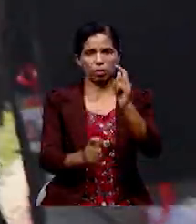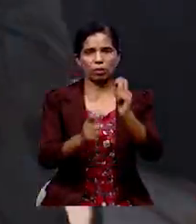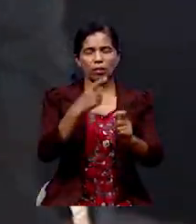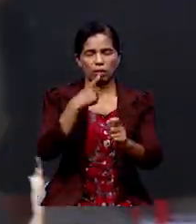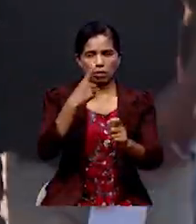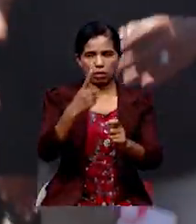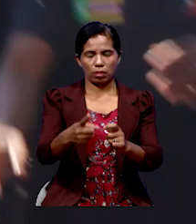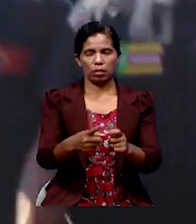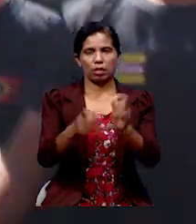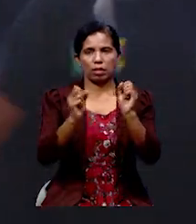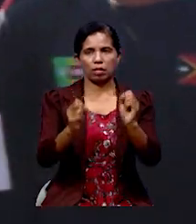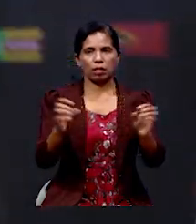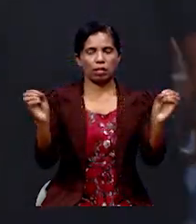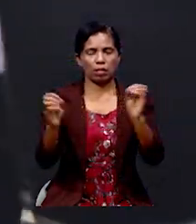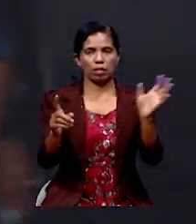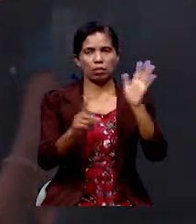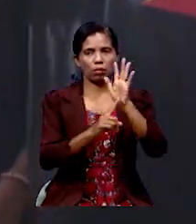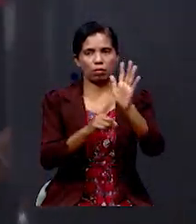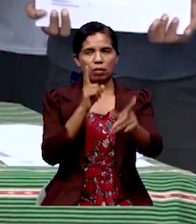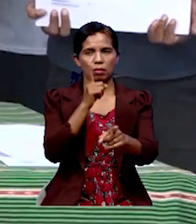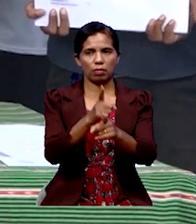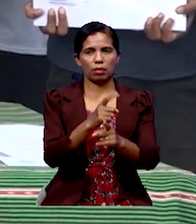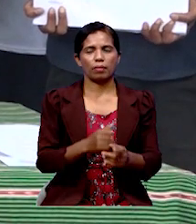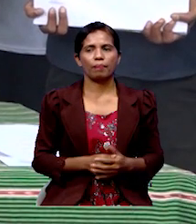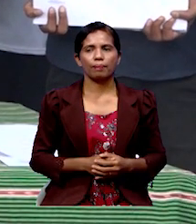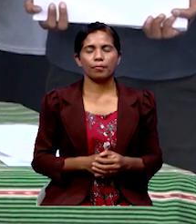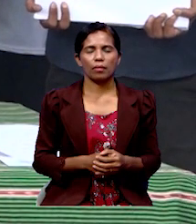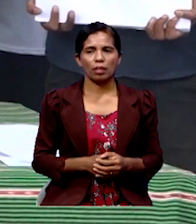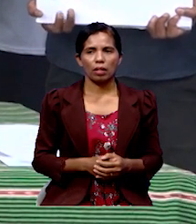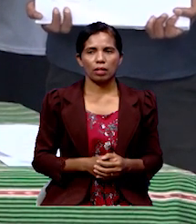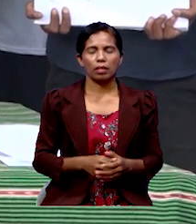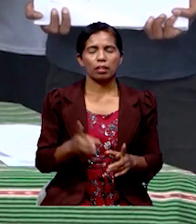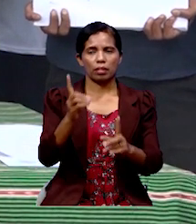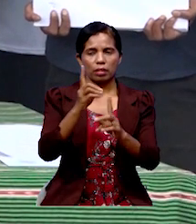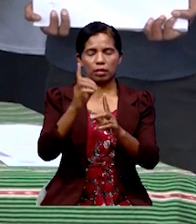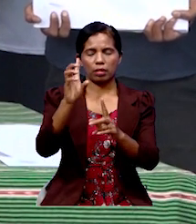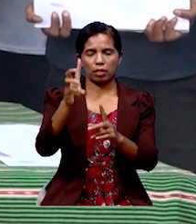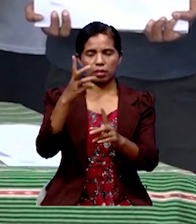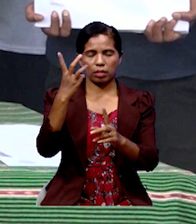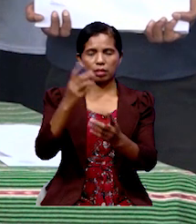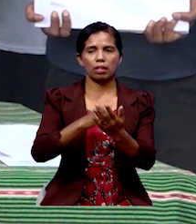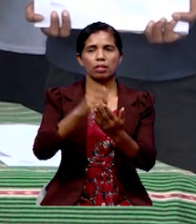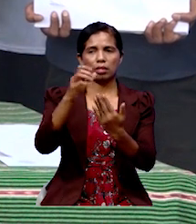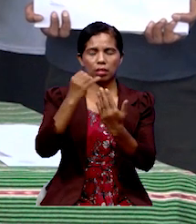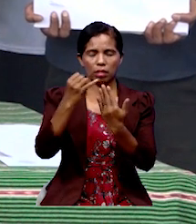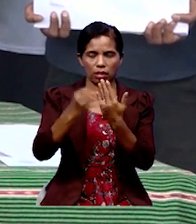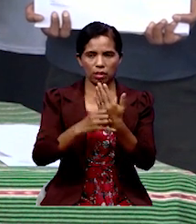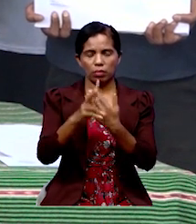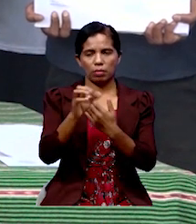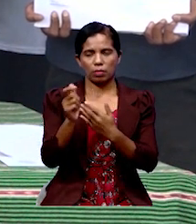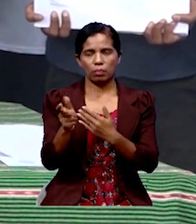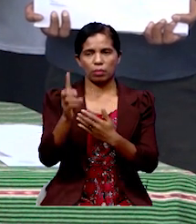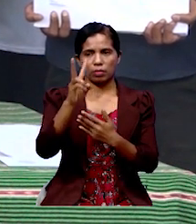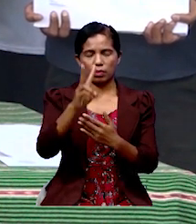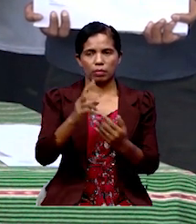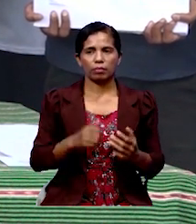katak akusasaun refere laia faktus. Ko portugues nia hatete sane, 16 de janeiro 2022. Por outro lado, a